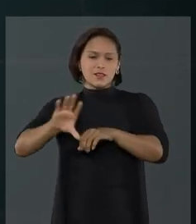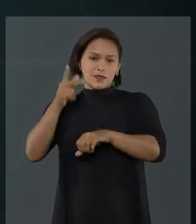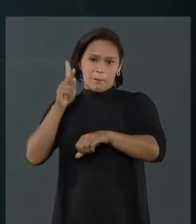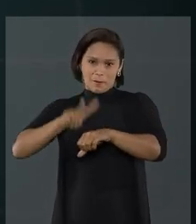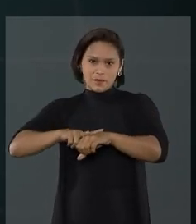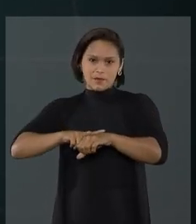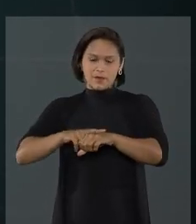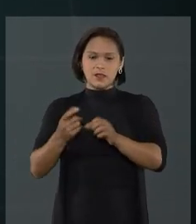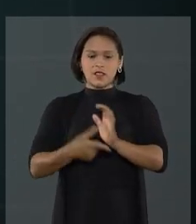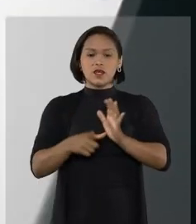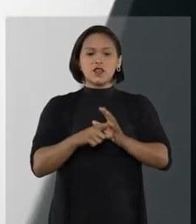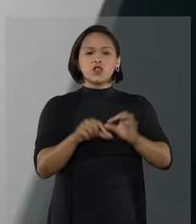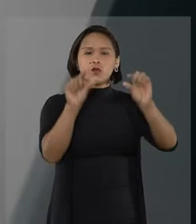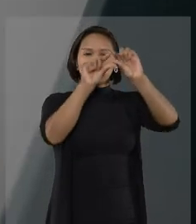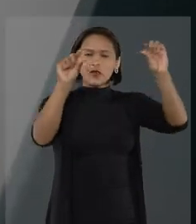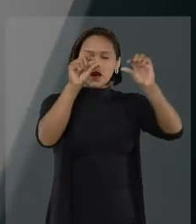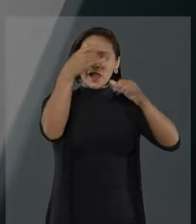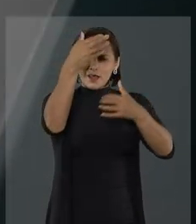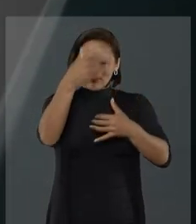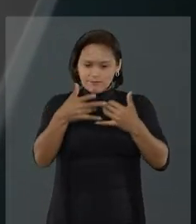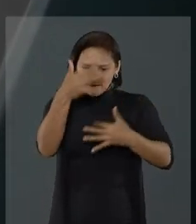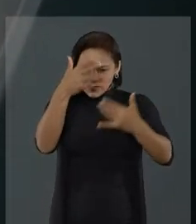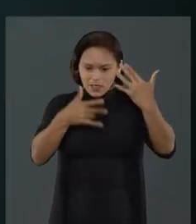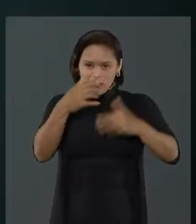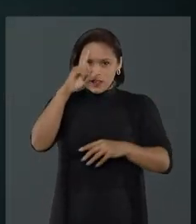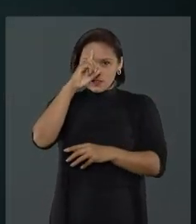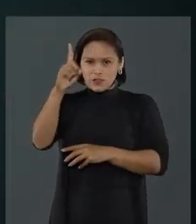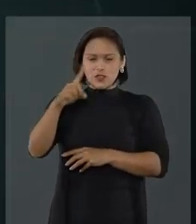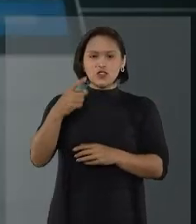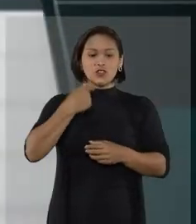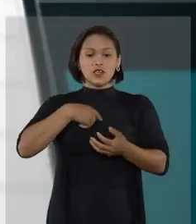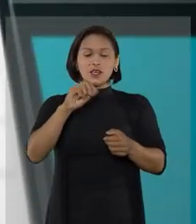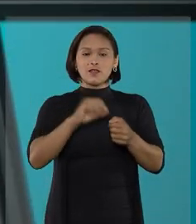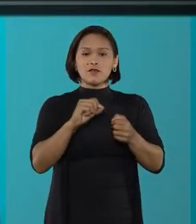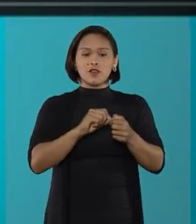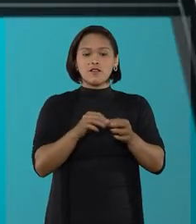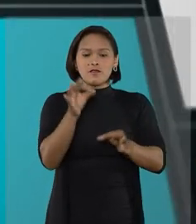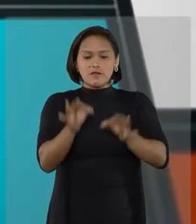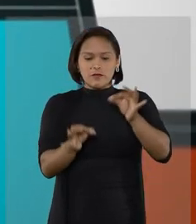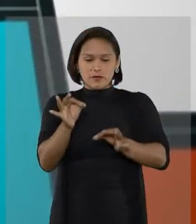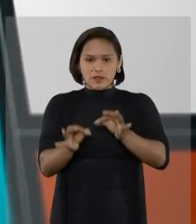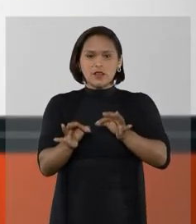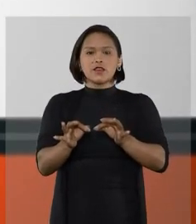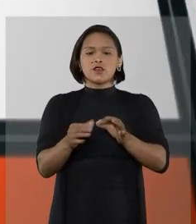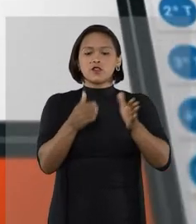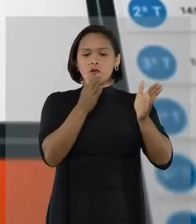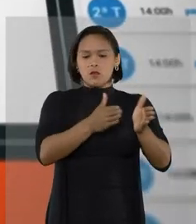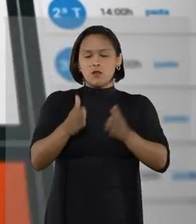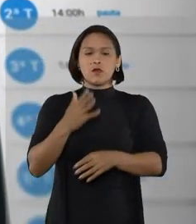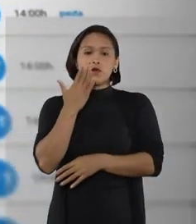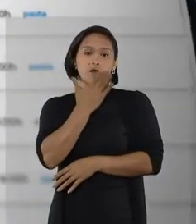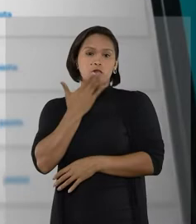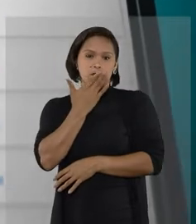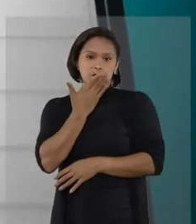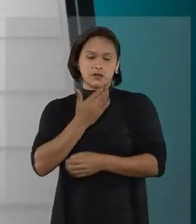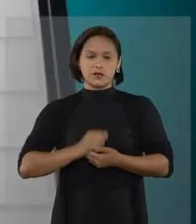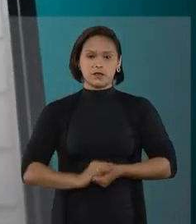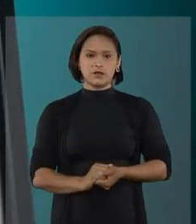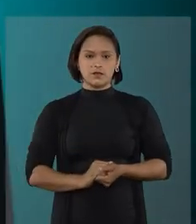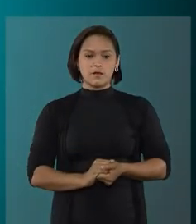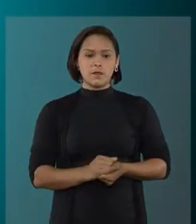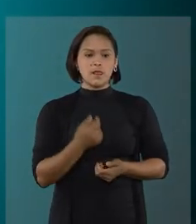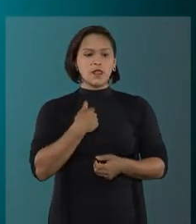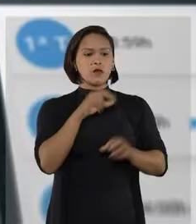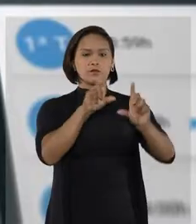petições já impetradas. E no ícone Calendário, o advogado visualiza as datas das sessões de julgamento, separadas por